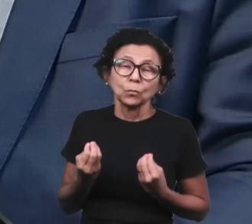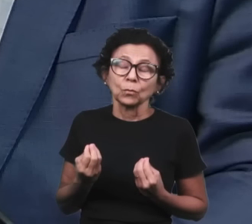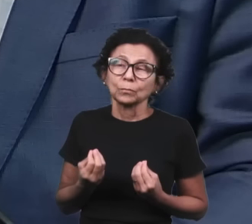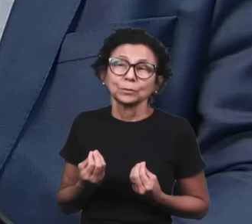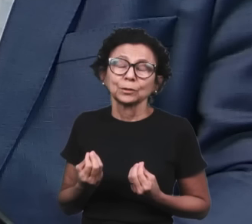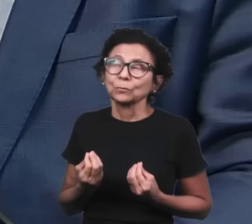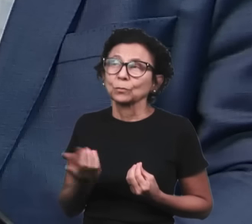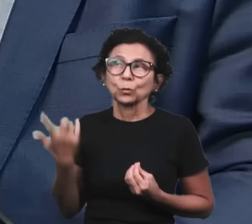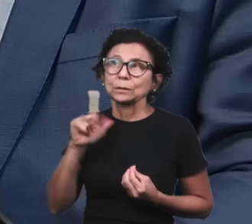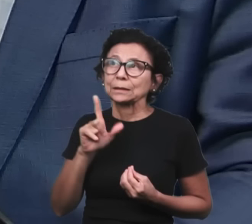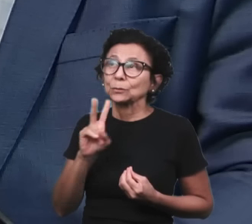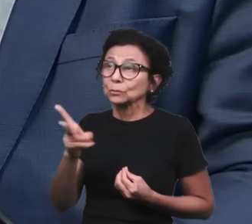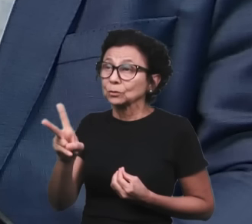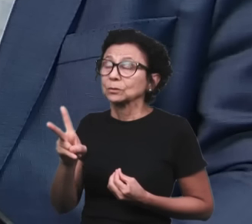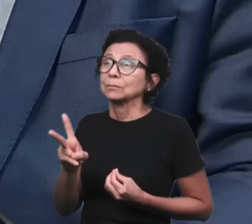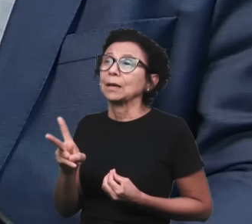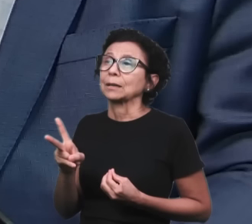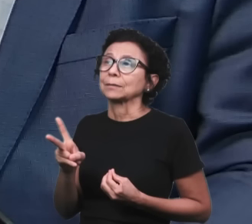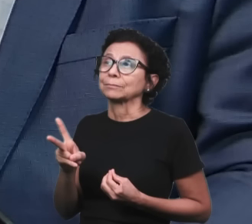resistir. E